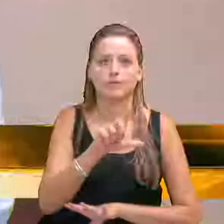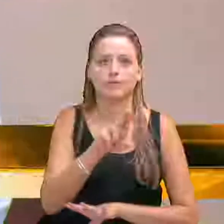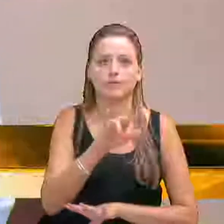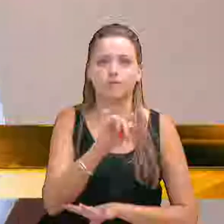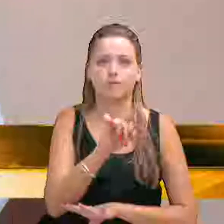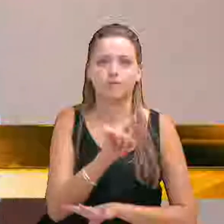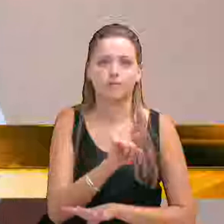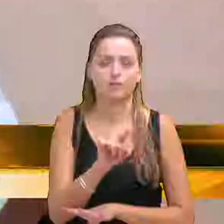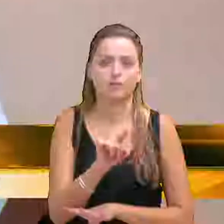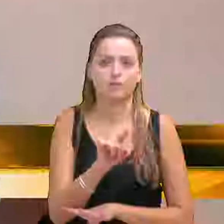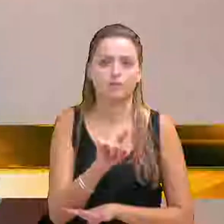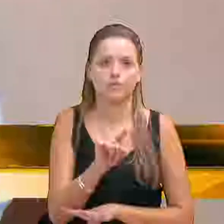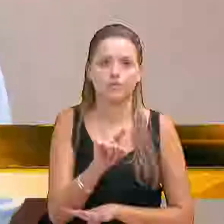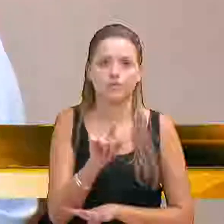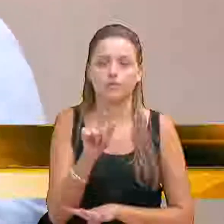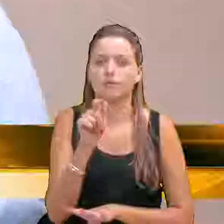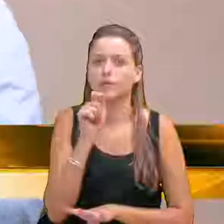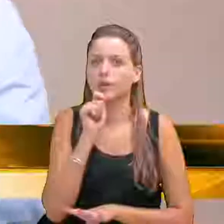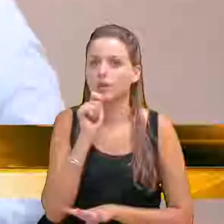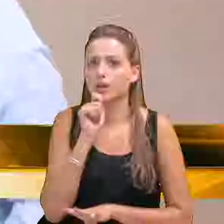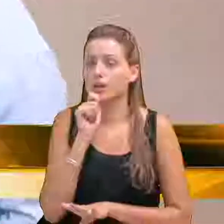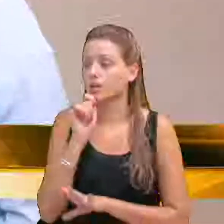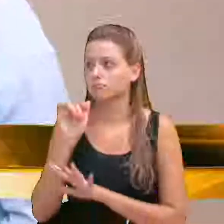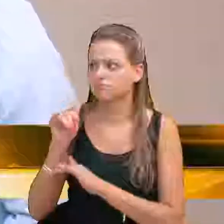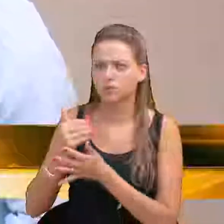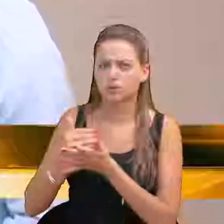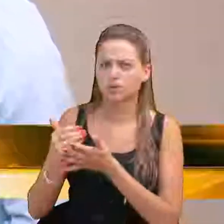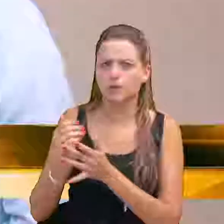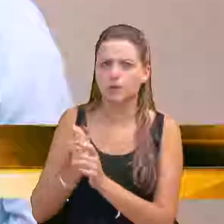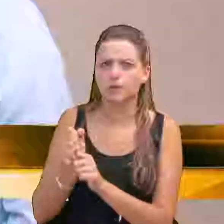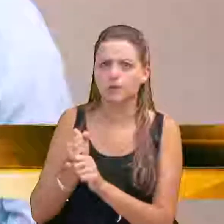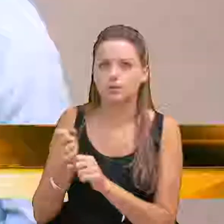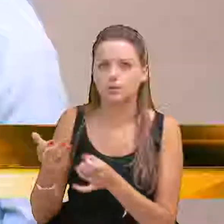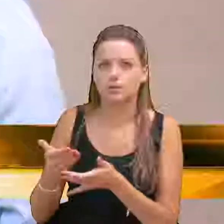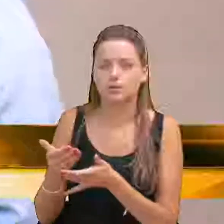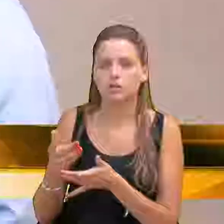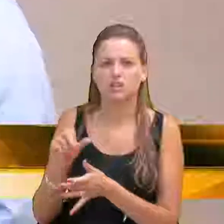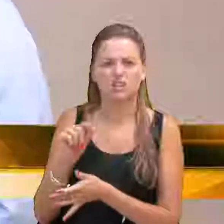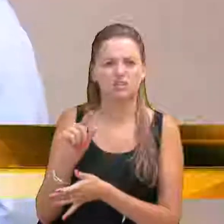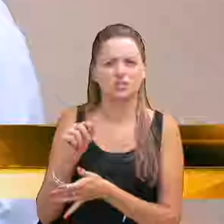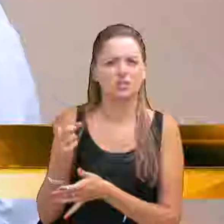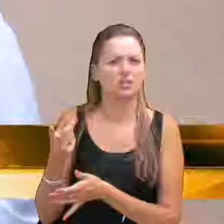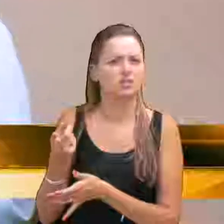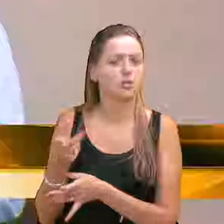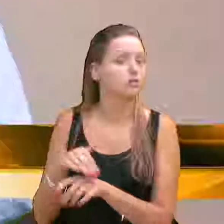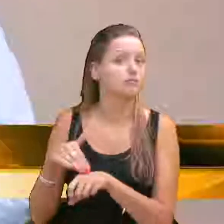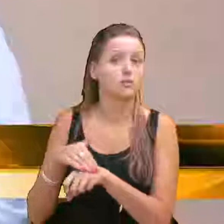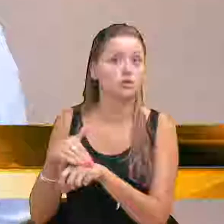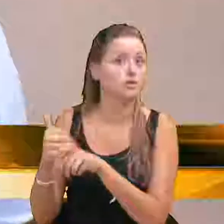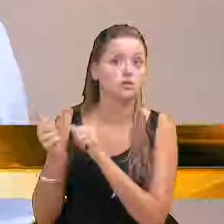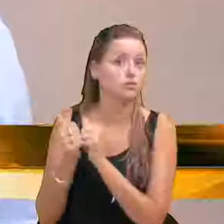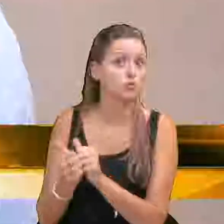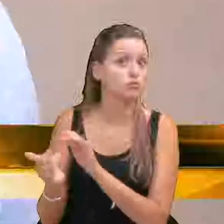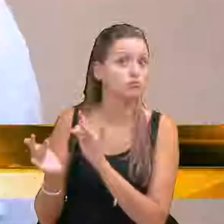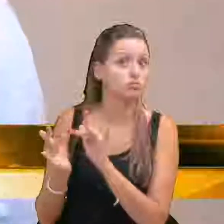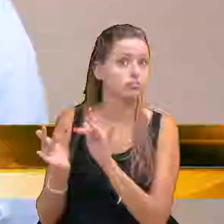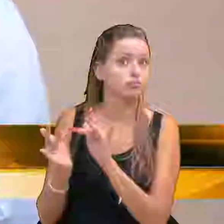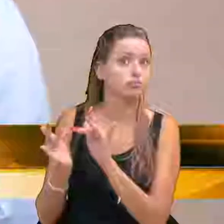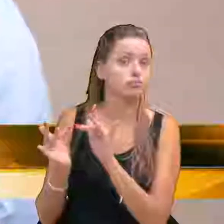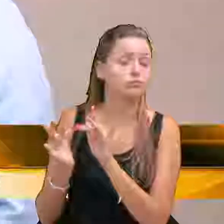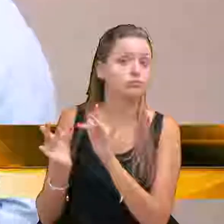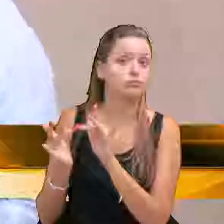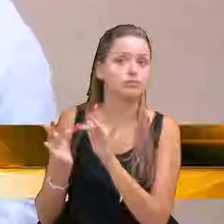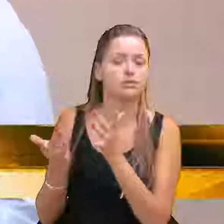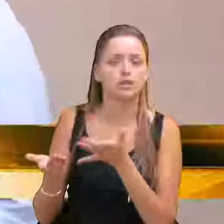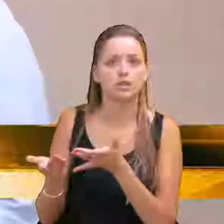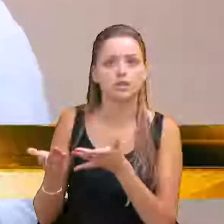Que ainda no final de ano, ainda no começo do ano, agora, dia 10, 12, estive conversando com ele um bom tempo ali no bairro,